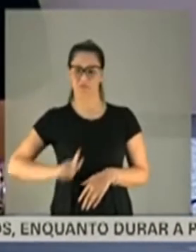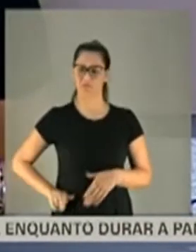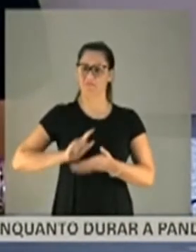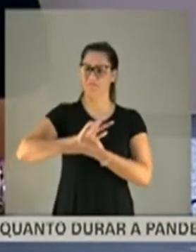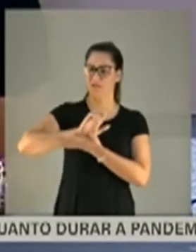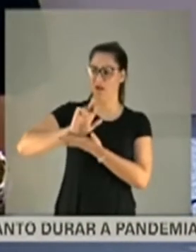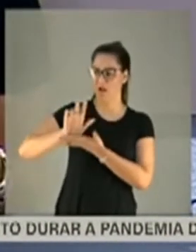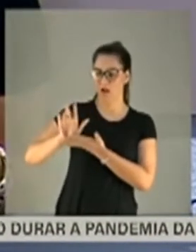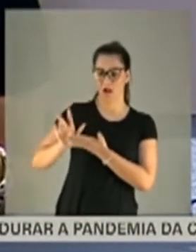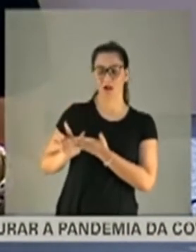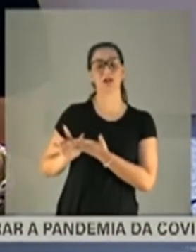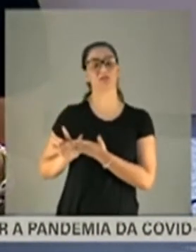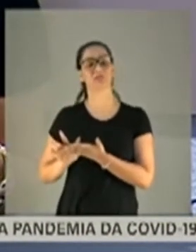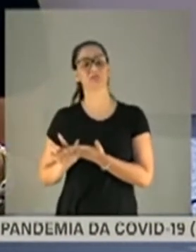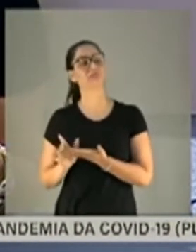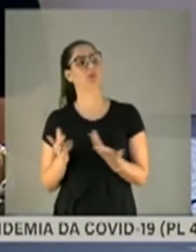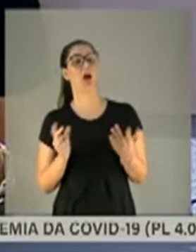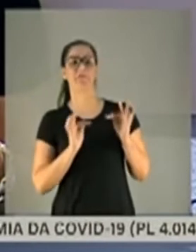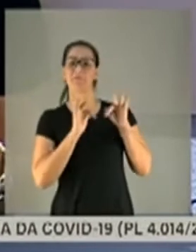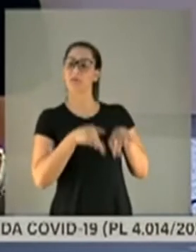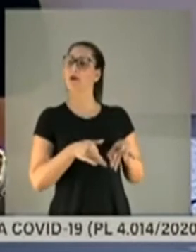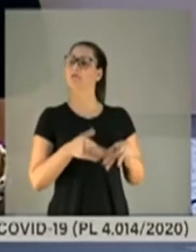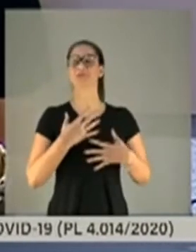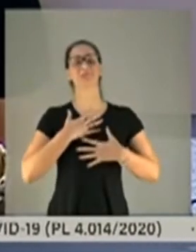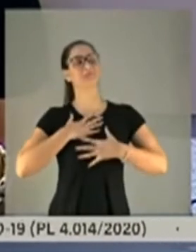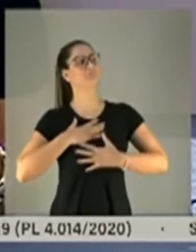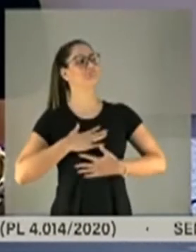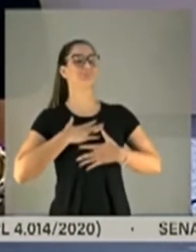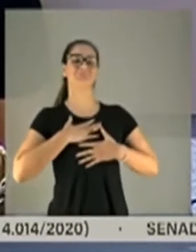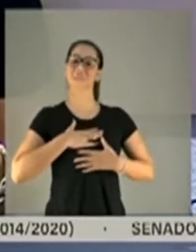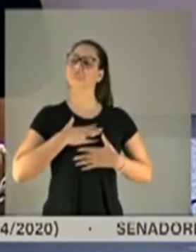vários parlamentares, nós saímos lá muito, muito satisfeitos com a evolução